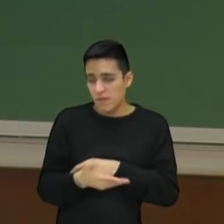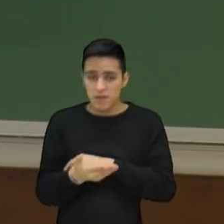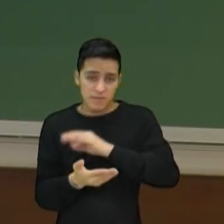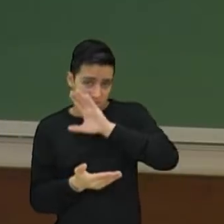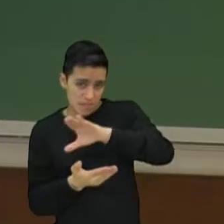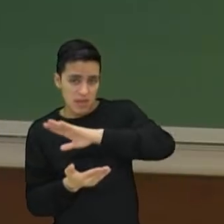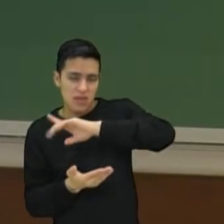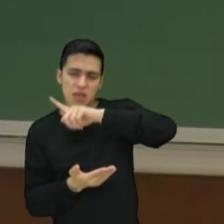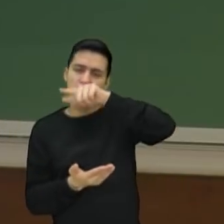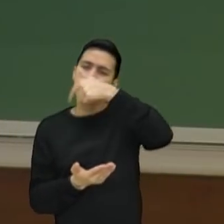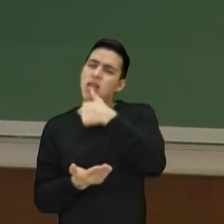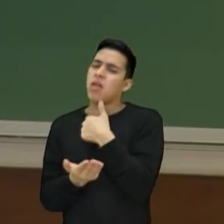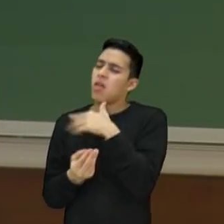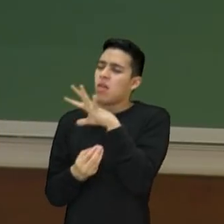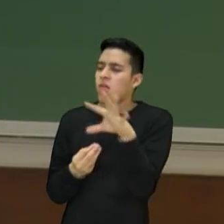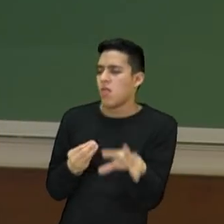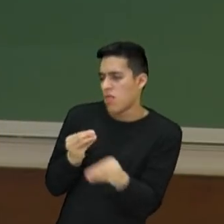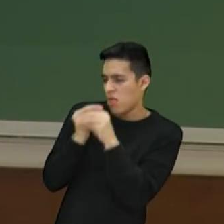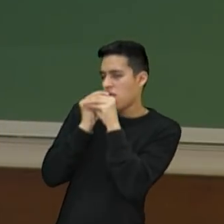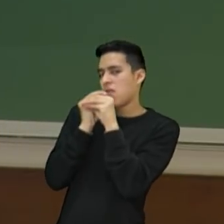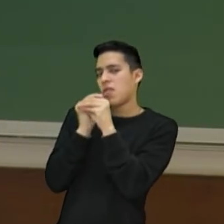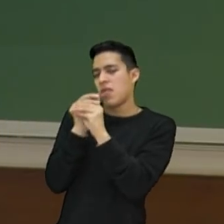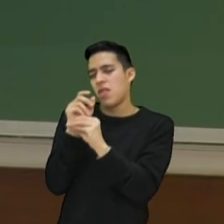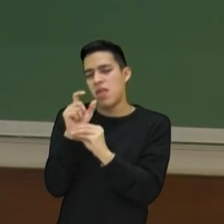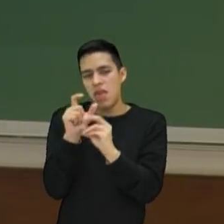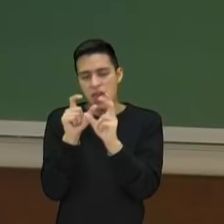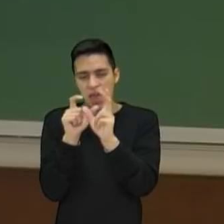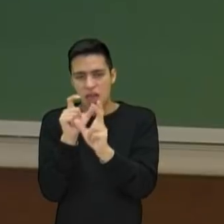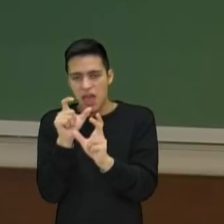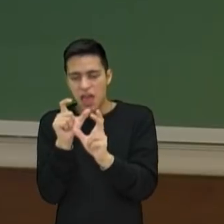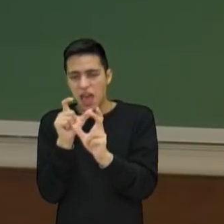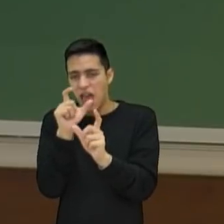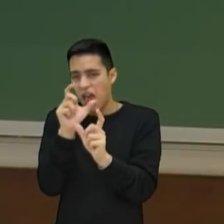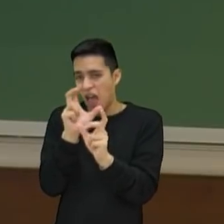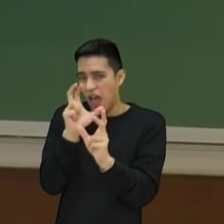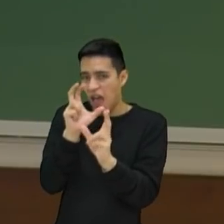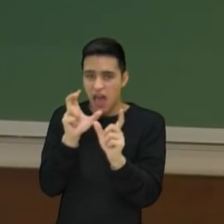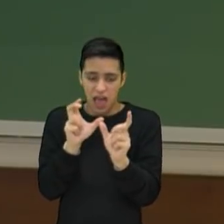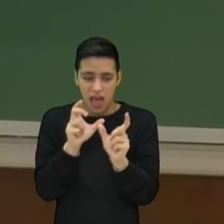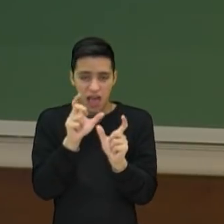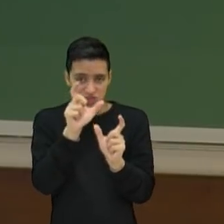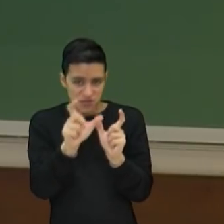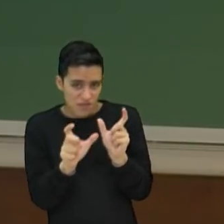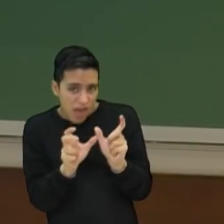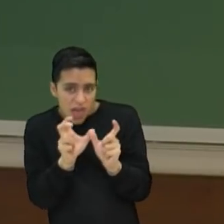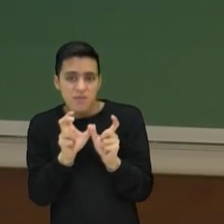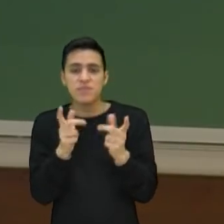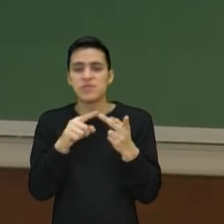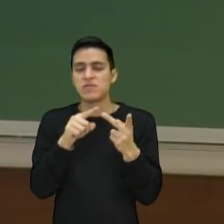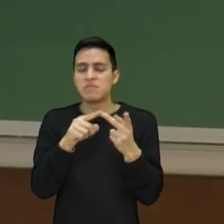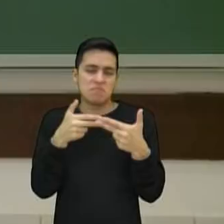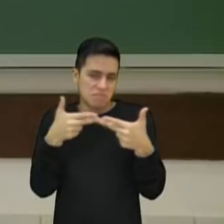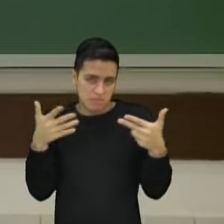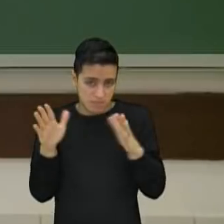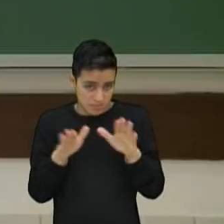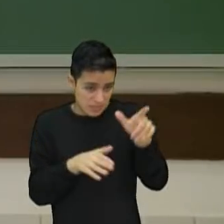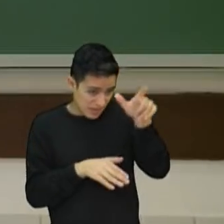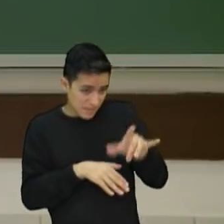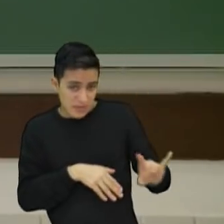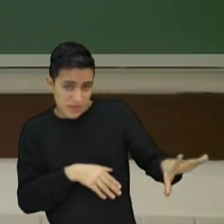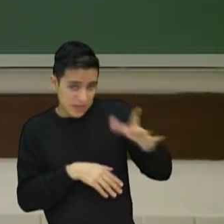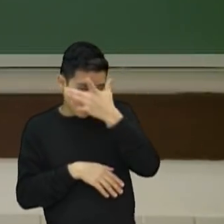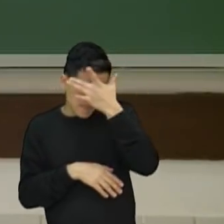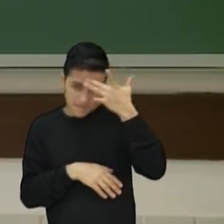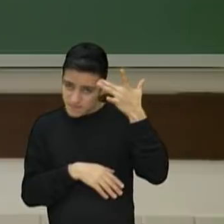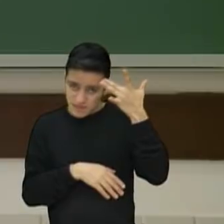eu começo a acrescentar advérbios, adjetivos, olha só o que acontece. Cada ser humano precisa viver intensamente.